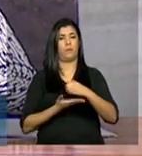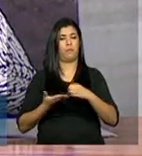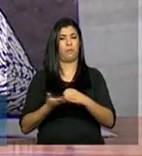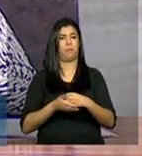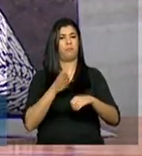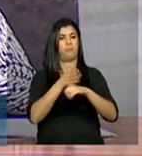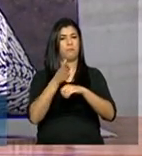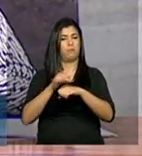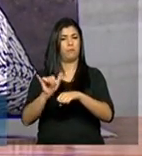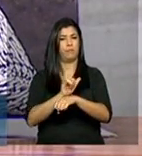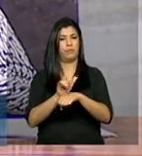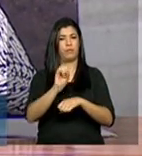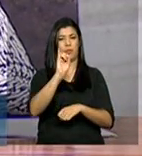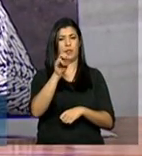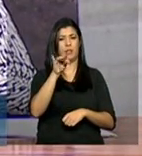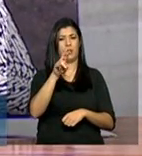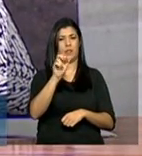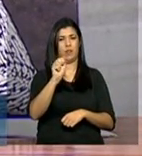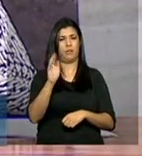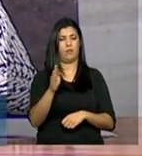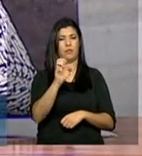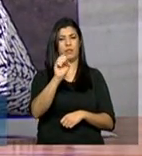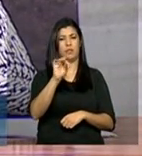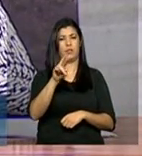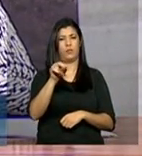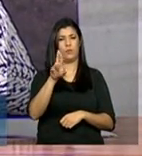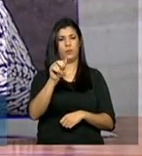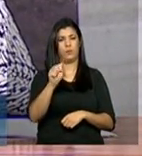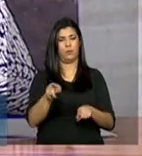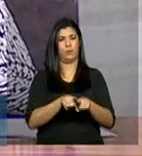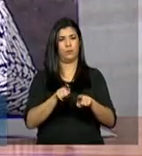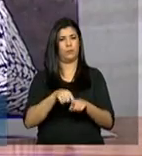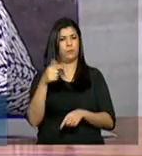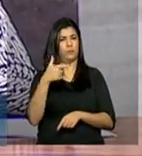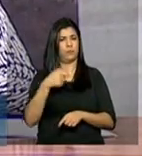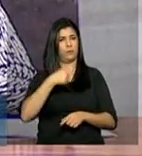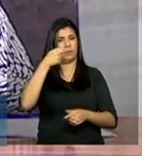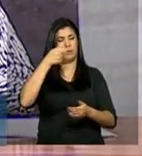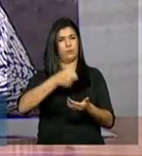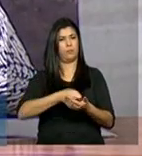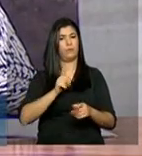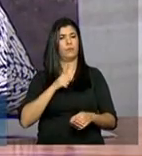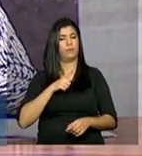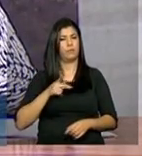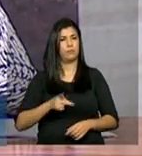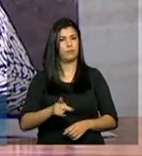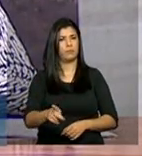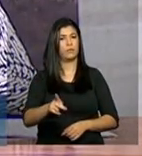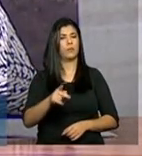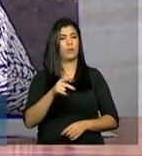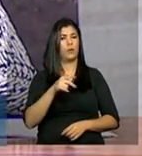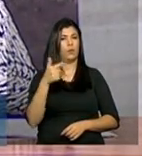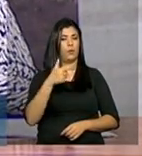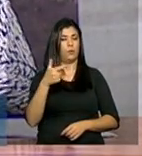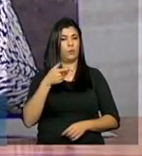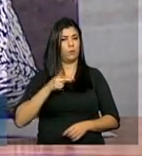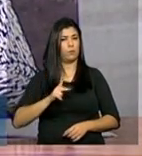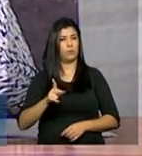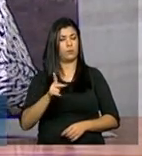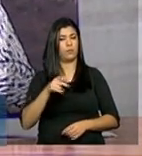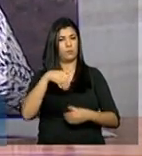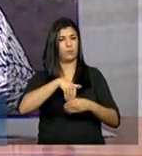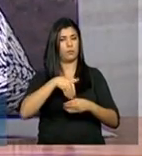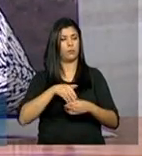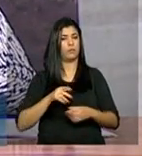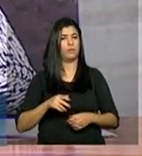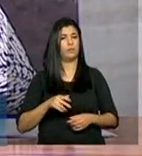compromisso da nossa presidenta para o seu segundo mandato, continuará com, a gente vai ver